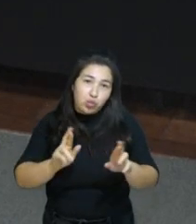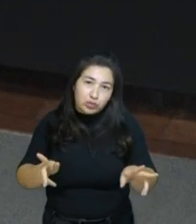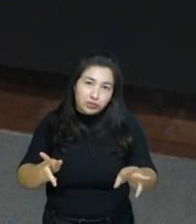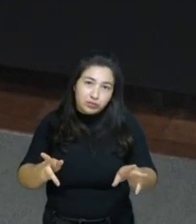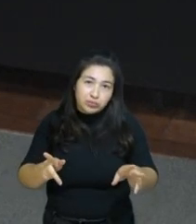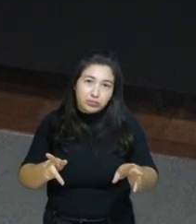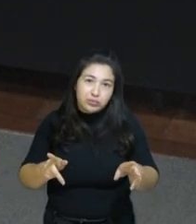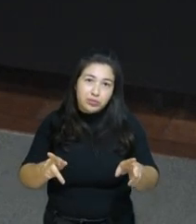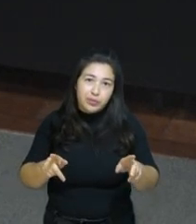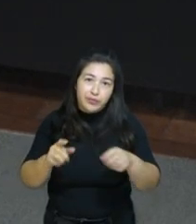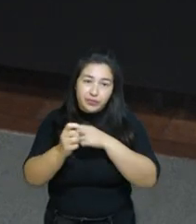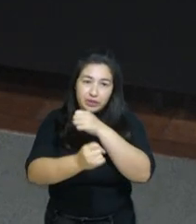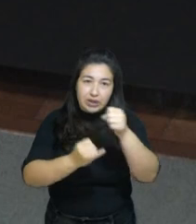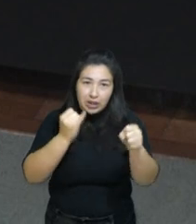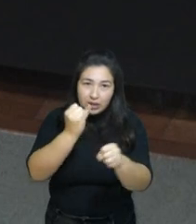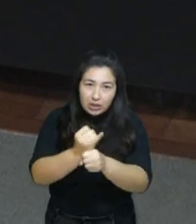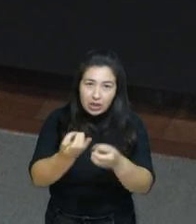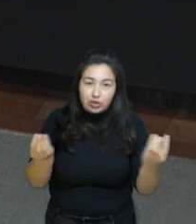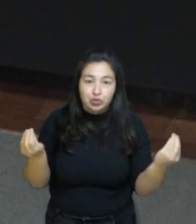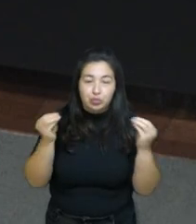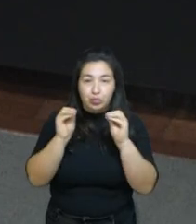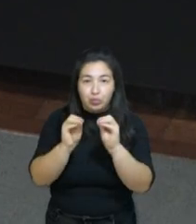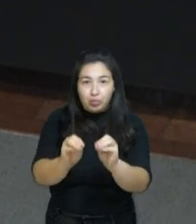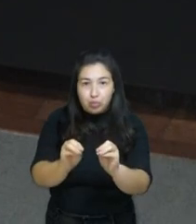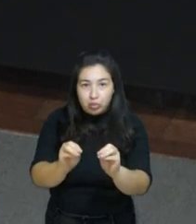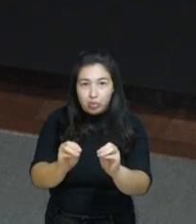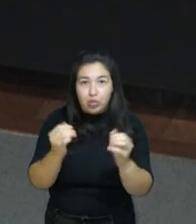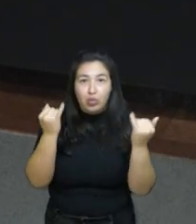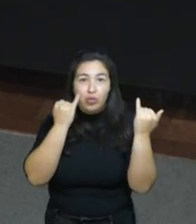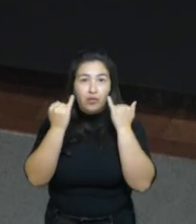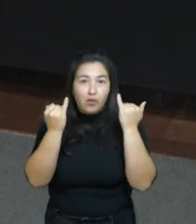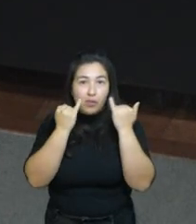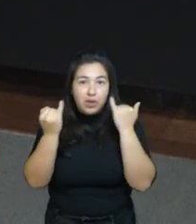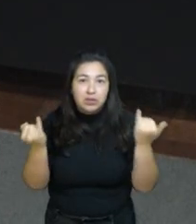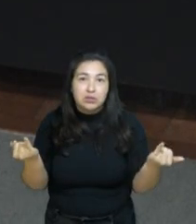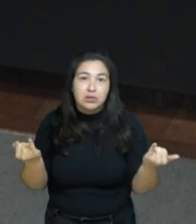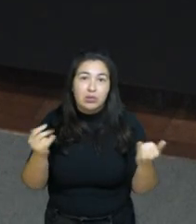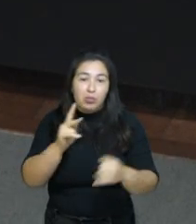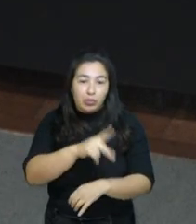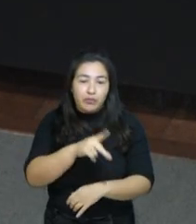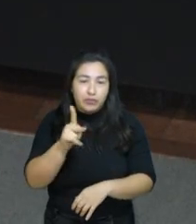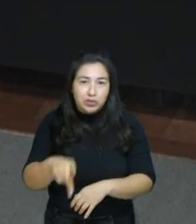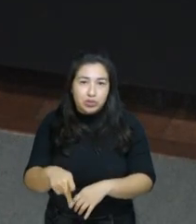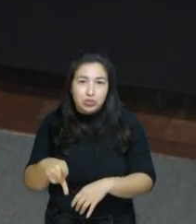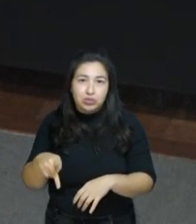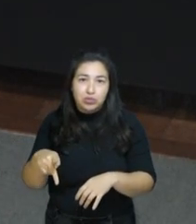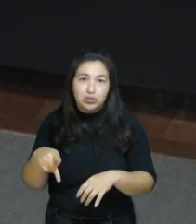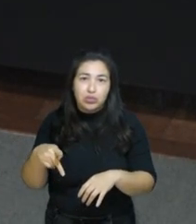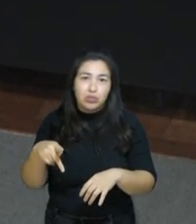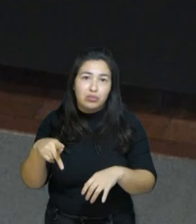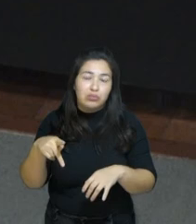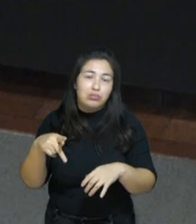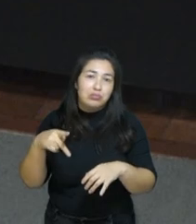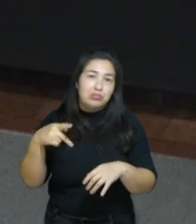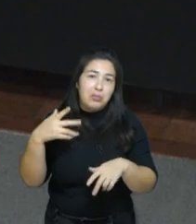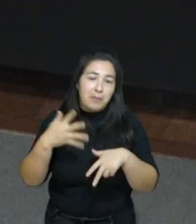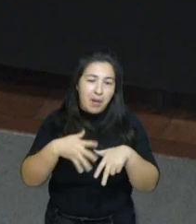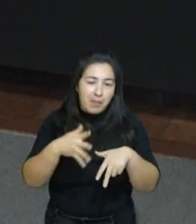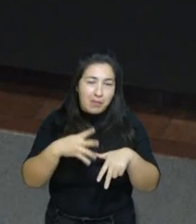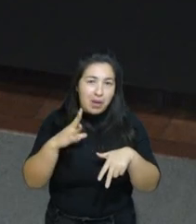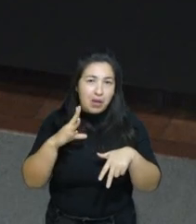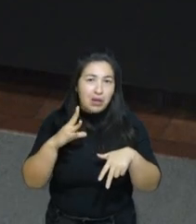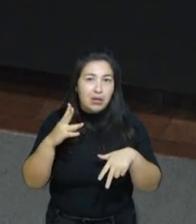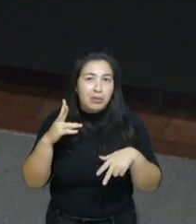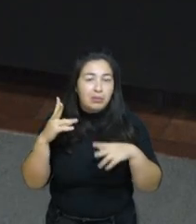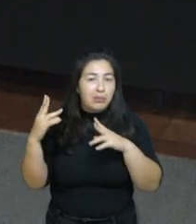um portal com informações, disponibilidade de professores para falar em diferentes áreas. Entende? Então,